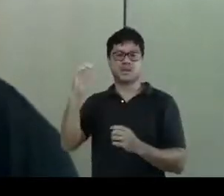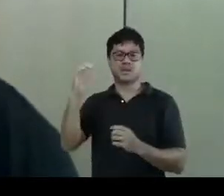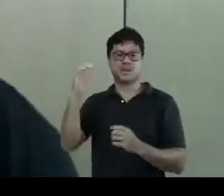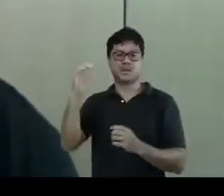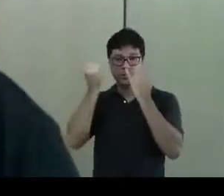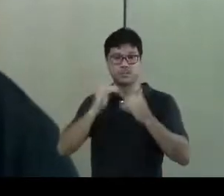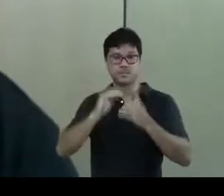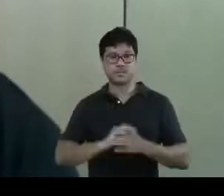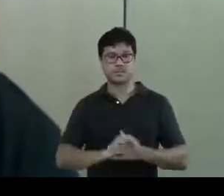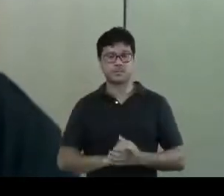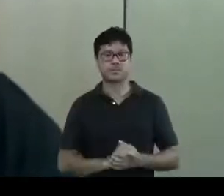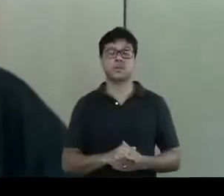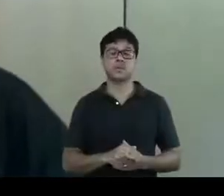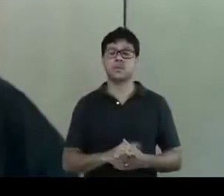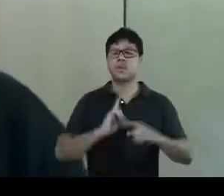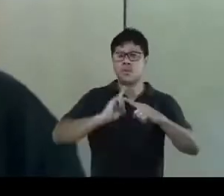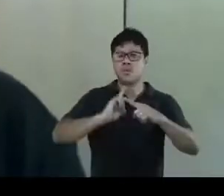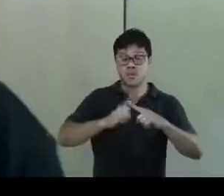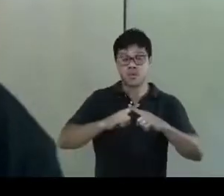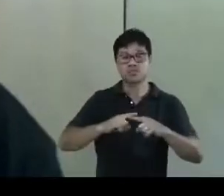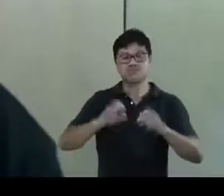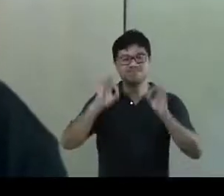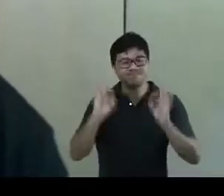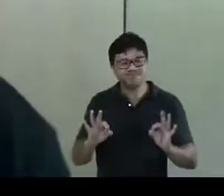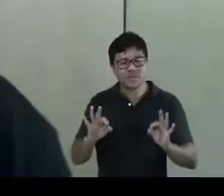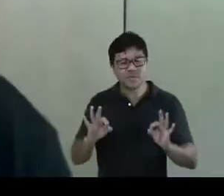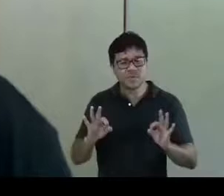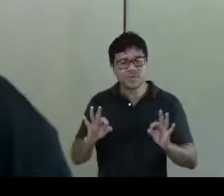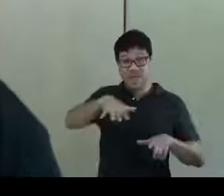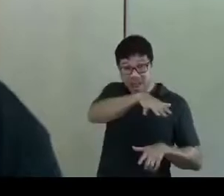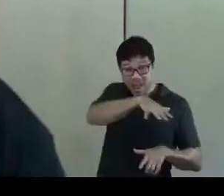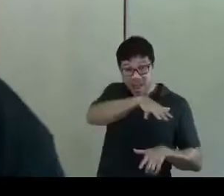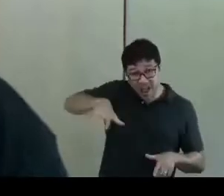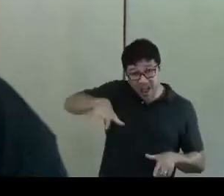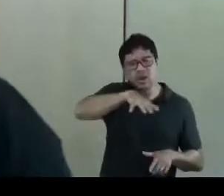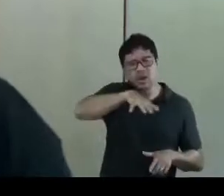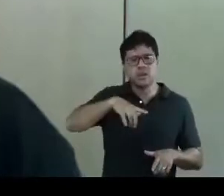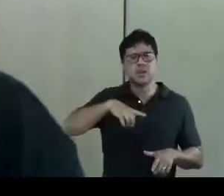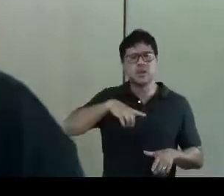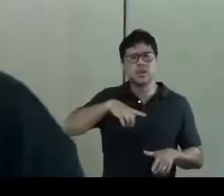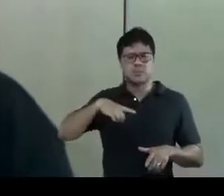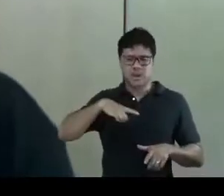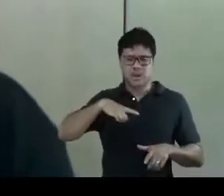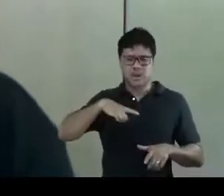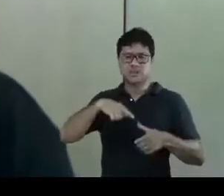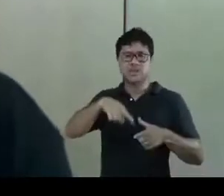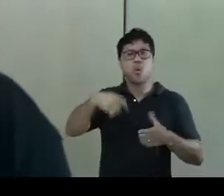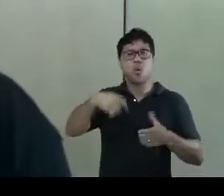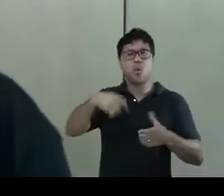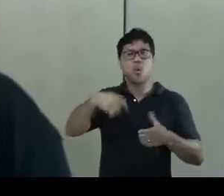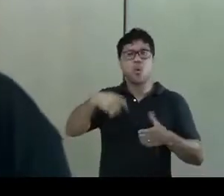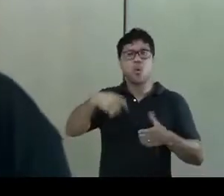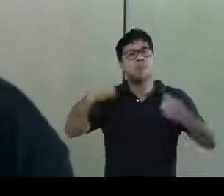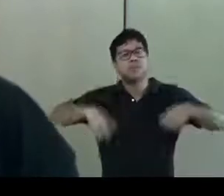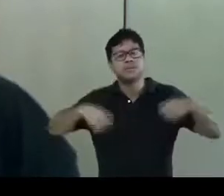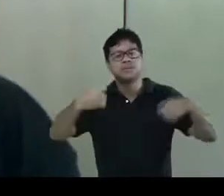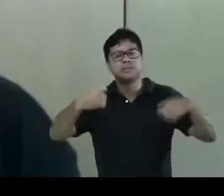obviamente... porque, de fato, essa área ela é cada vez mais necessária e cada vez